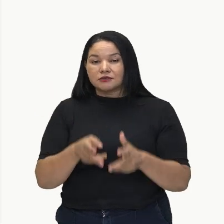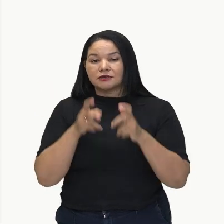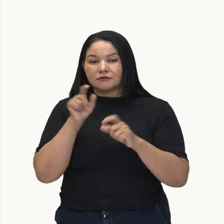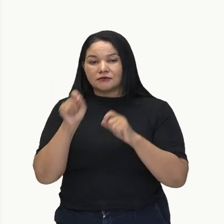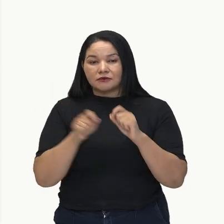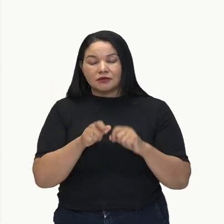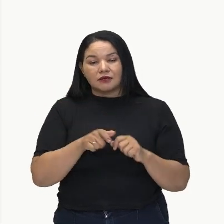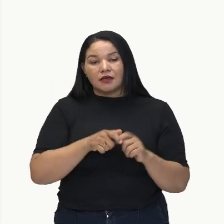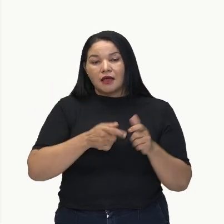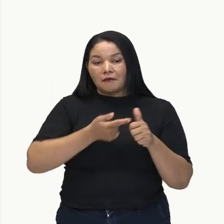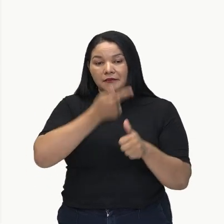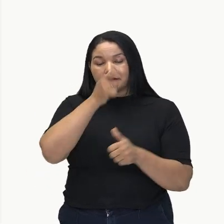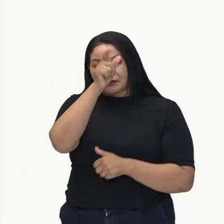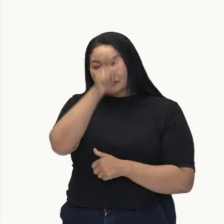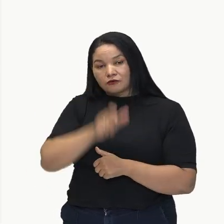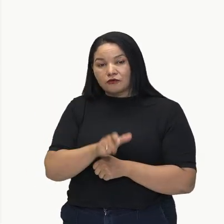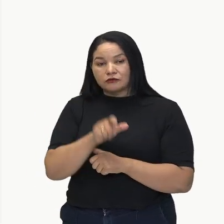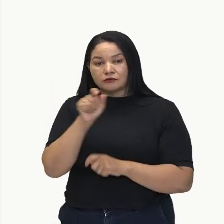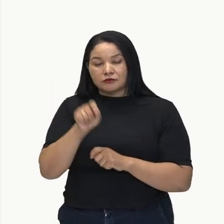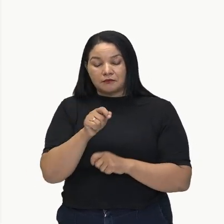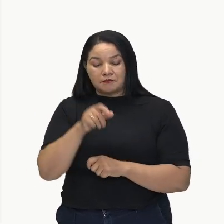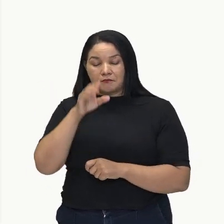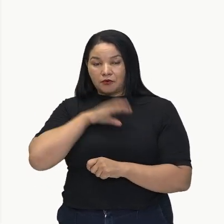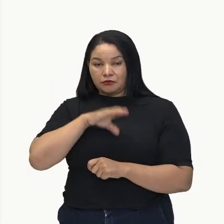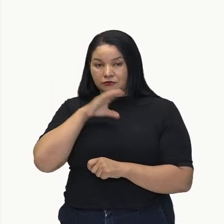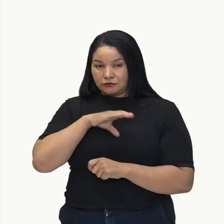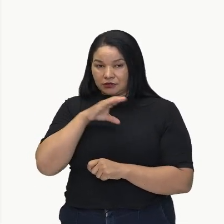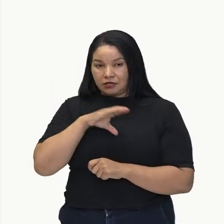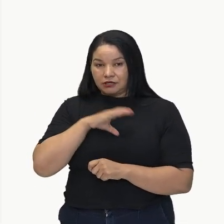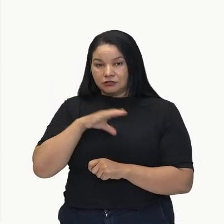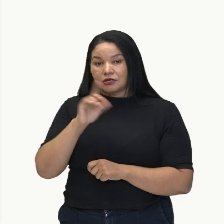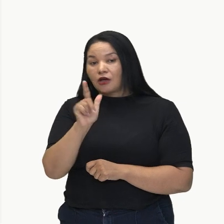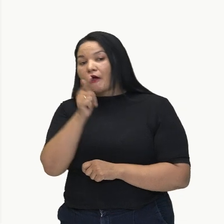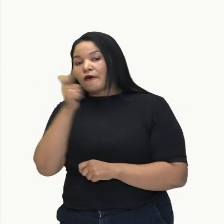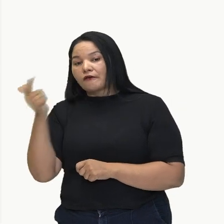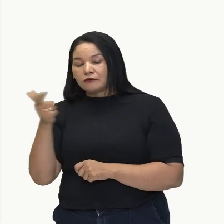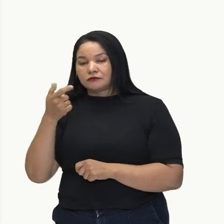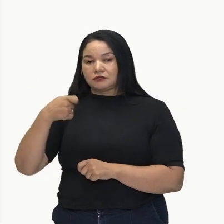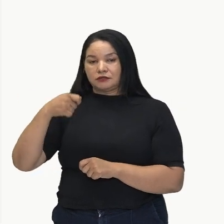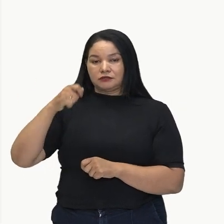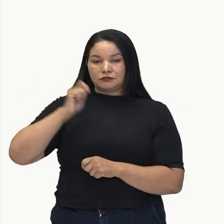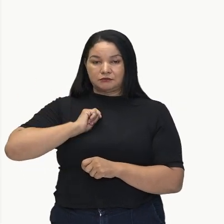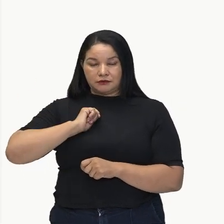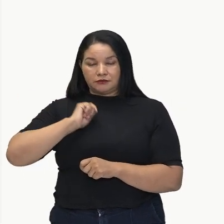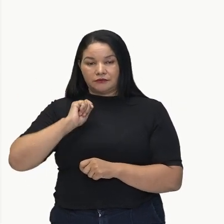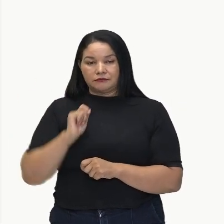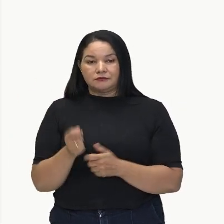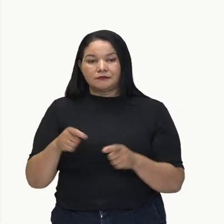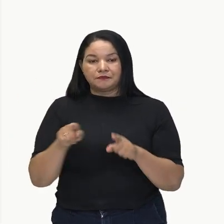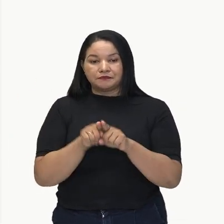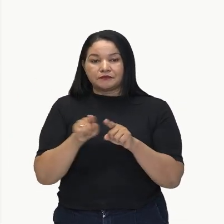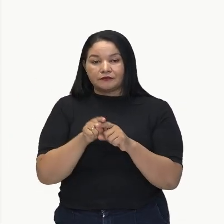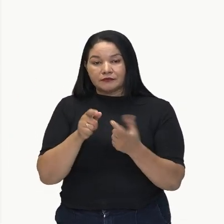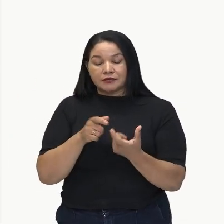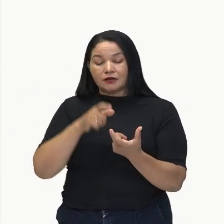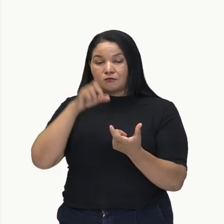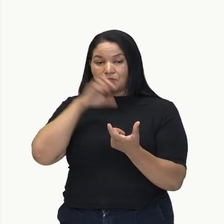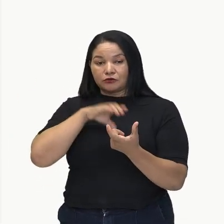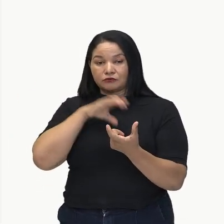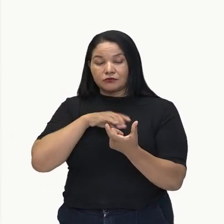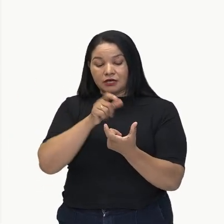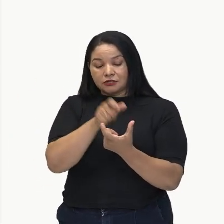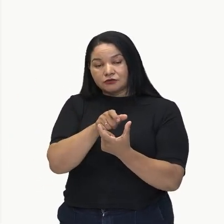coluna, todas as palavras estão em português, né? E elas já estão com a sílaba tônica